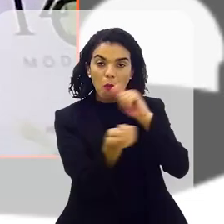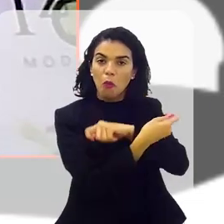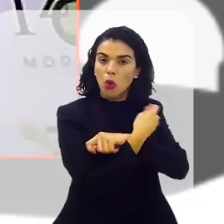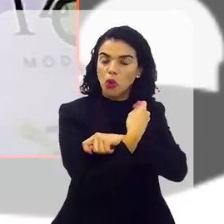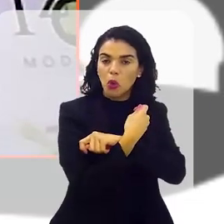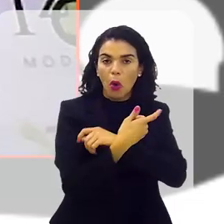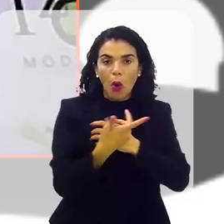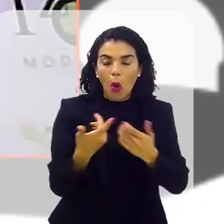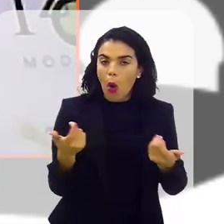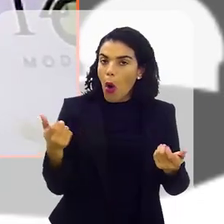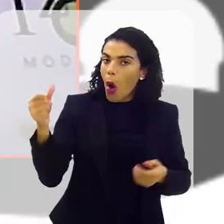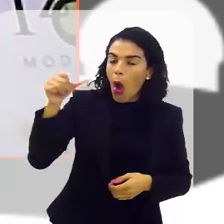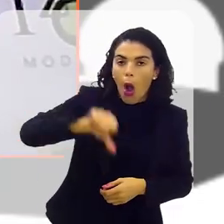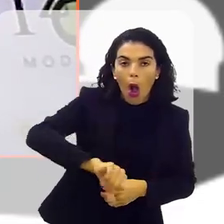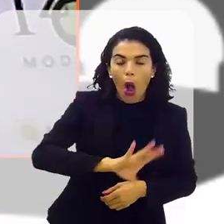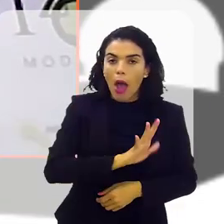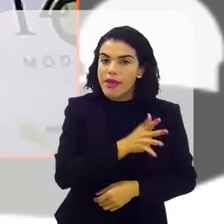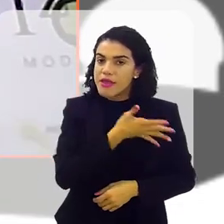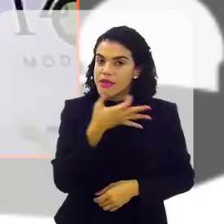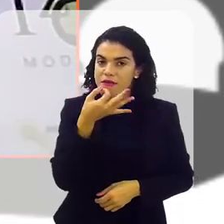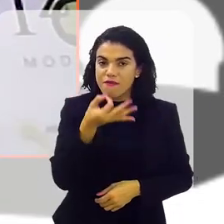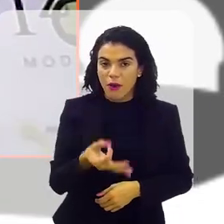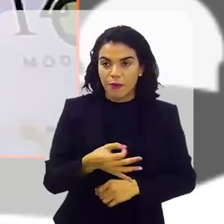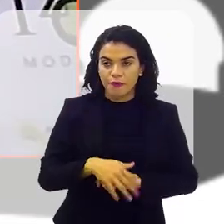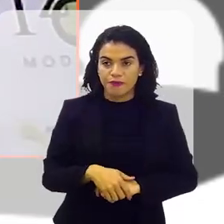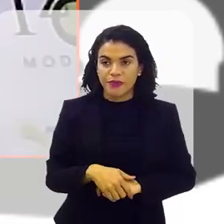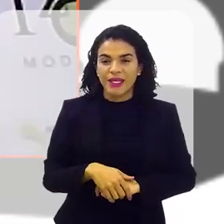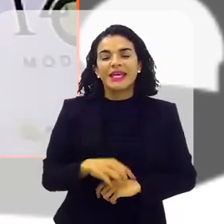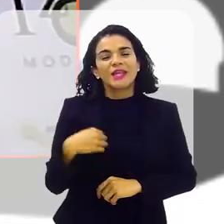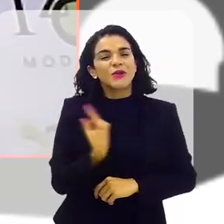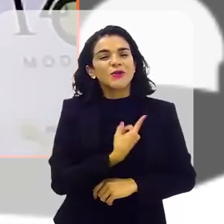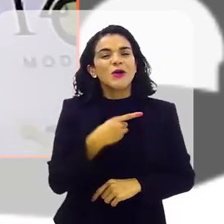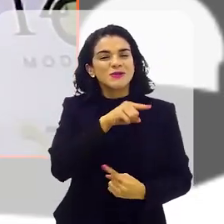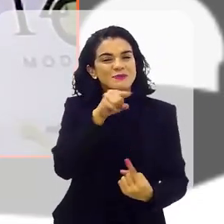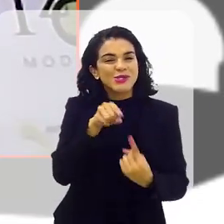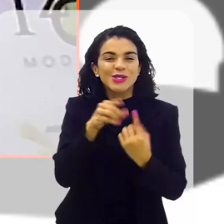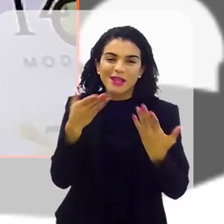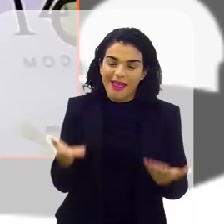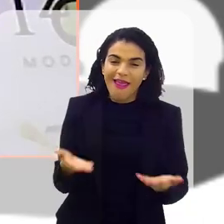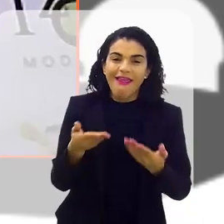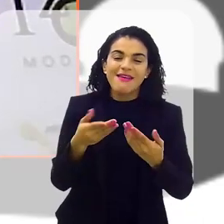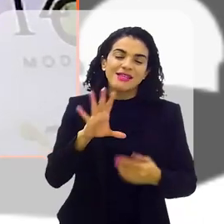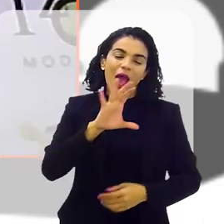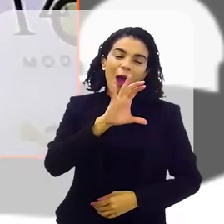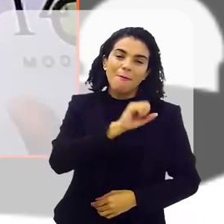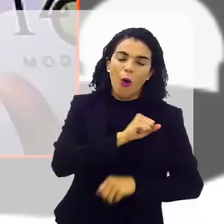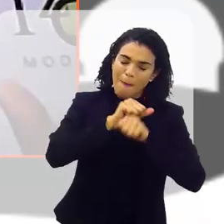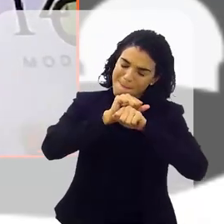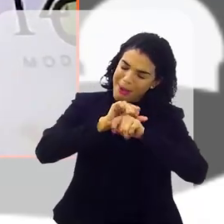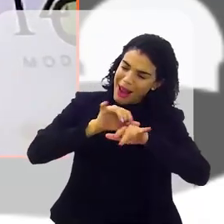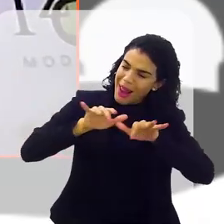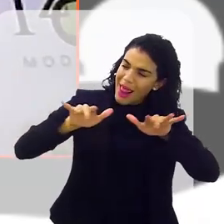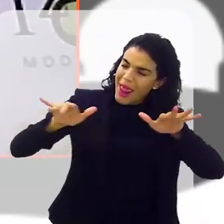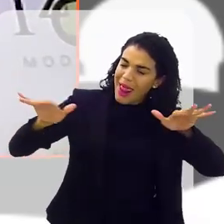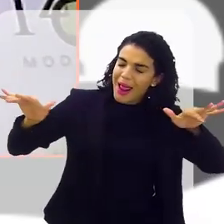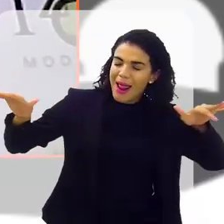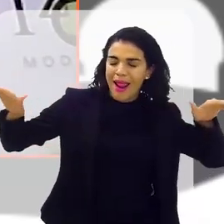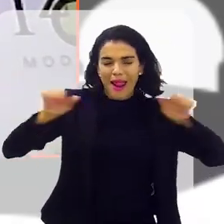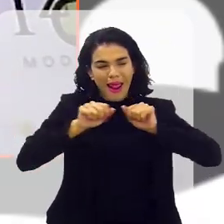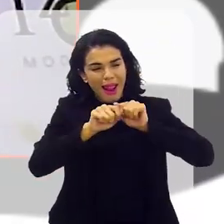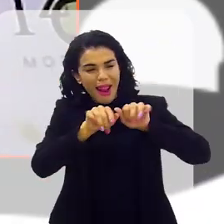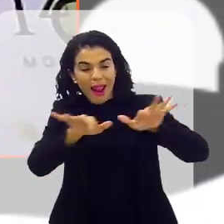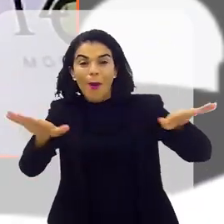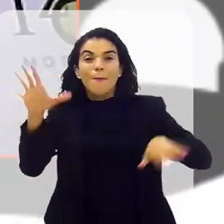mudou de cabeça para baixo não não chegou muito por aí não e nosso objetivo é esse é espalhar amor para todo lugar que a gente